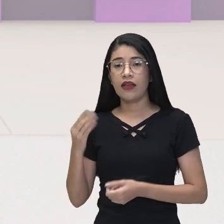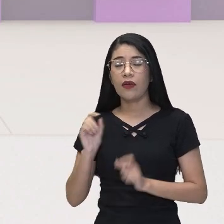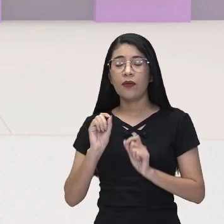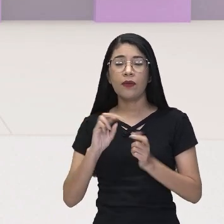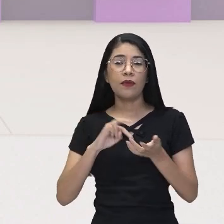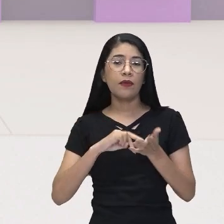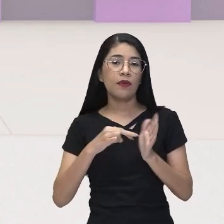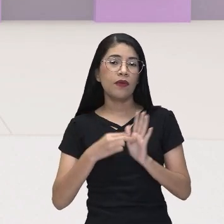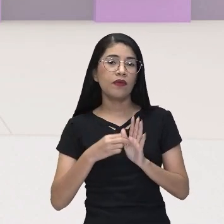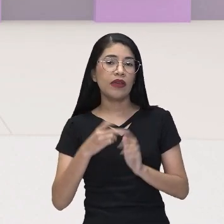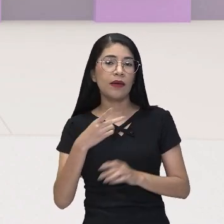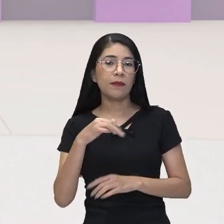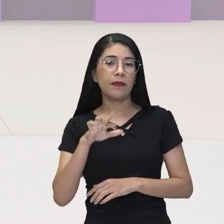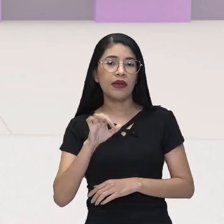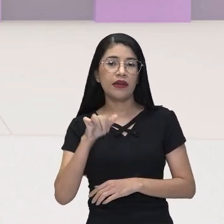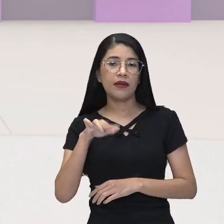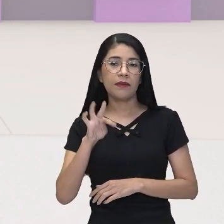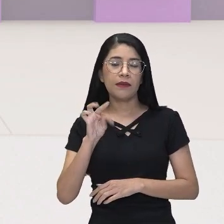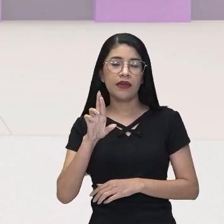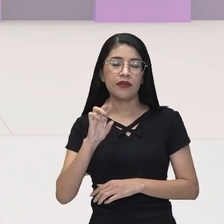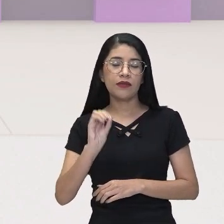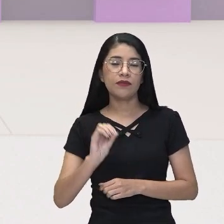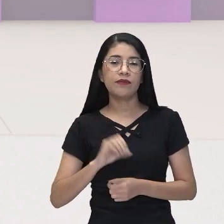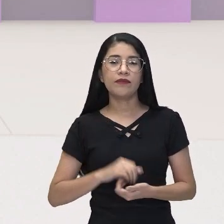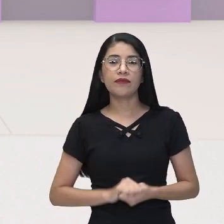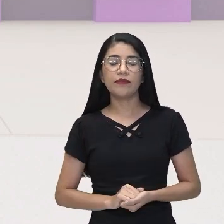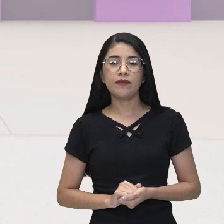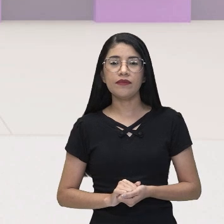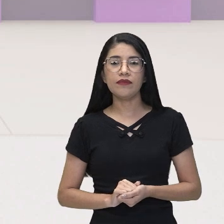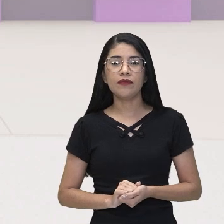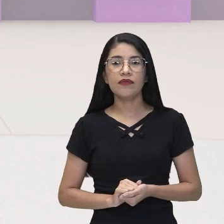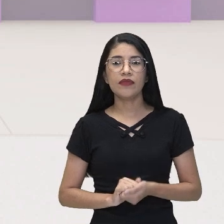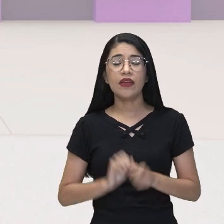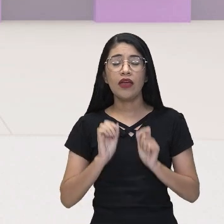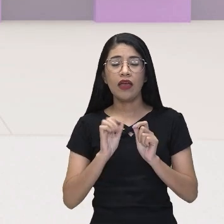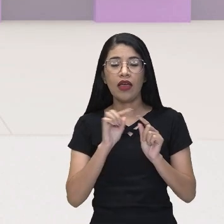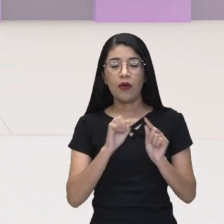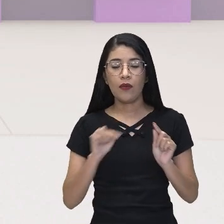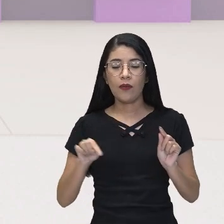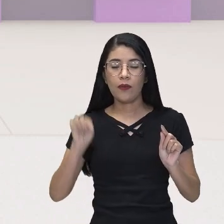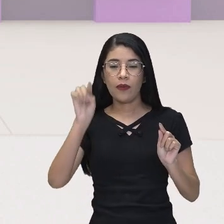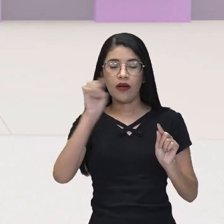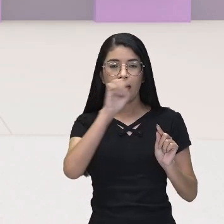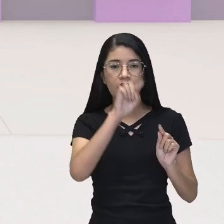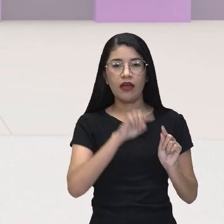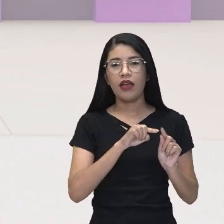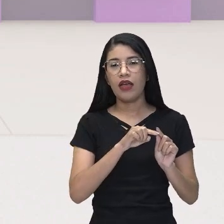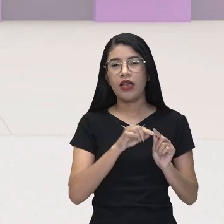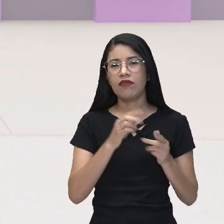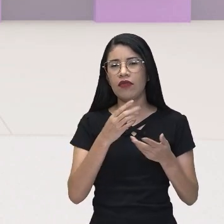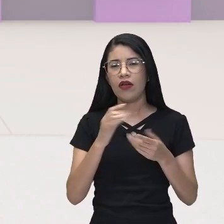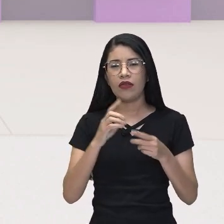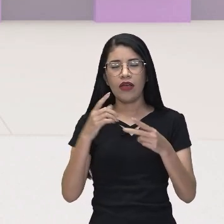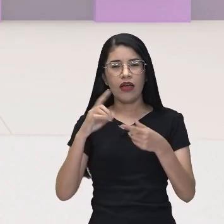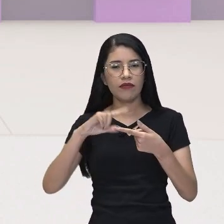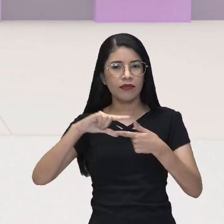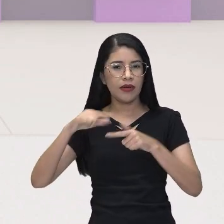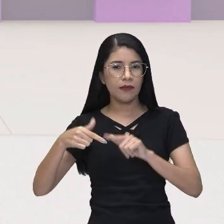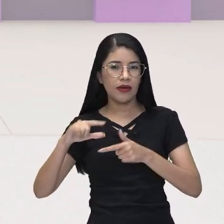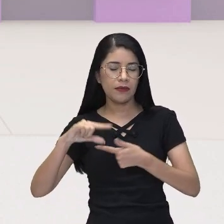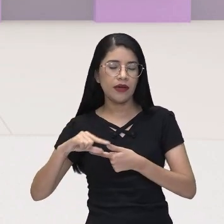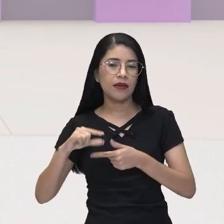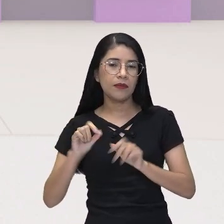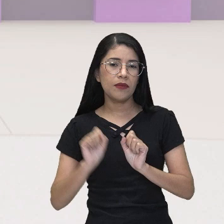que é o perímetro. Vamos aqui à leitura do texto. O perímetro é a medida do contorno de uma figura geométrica e pode